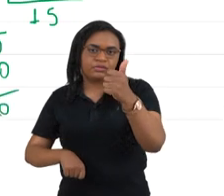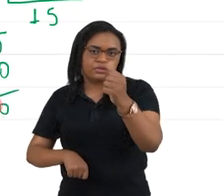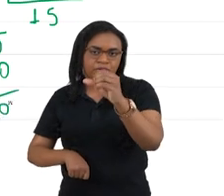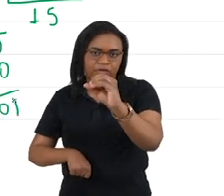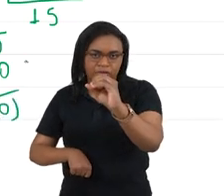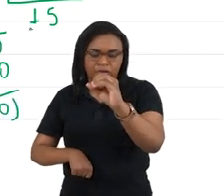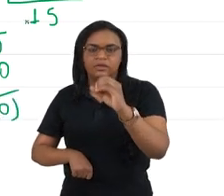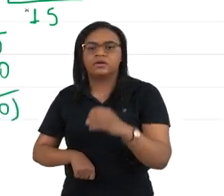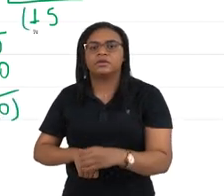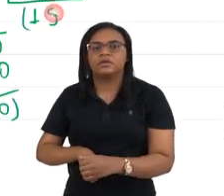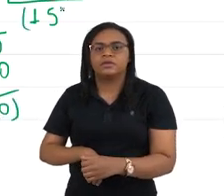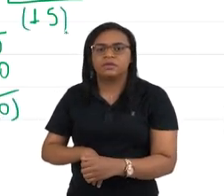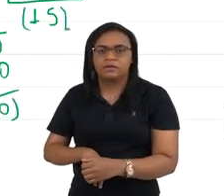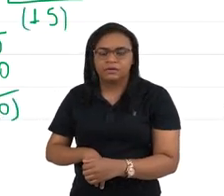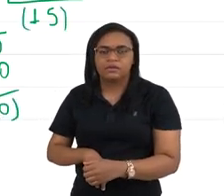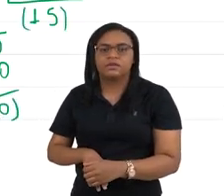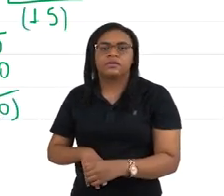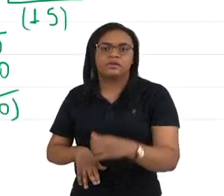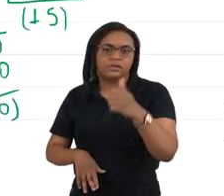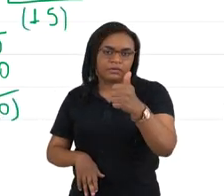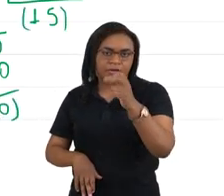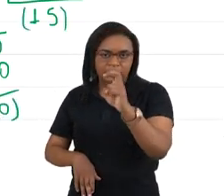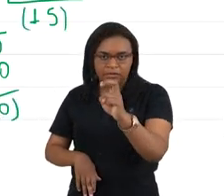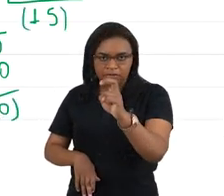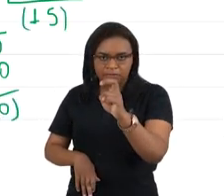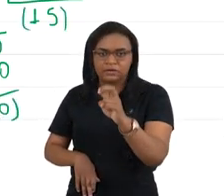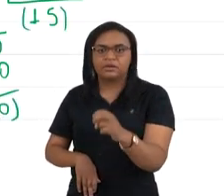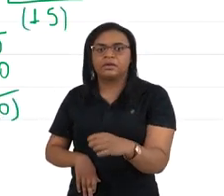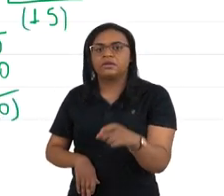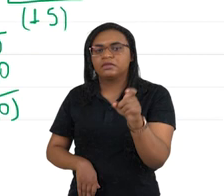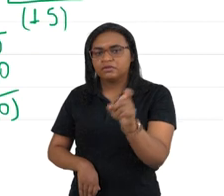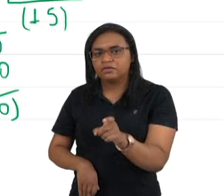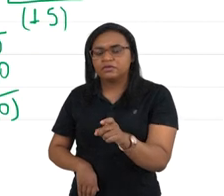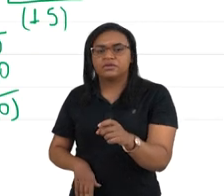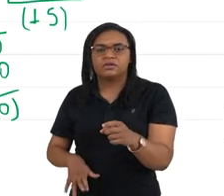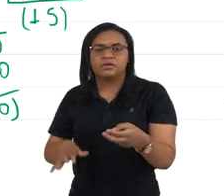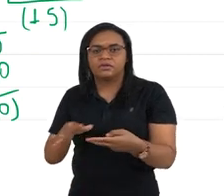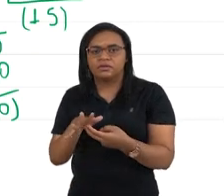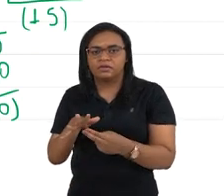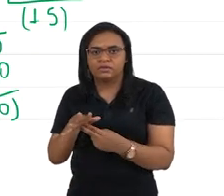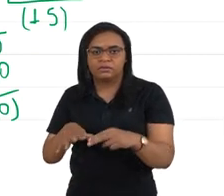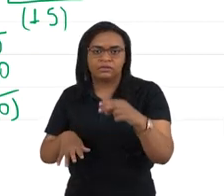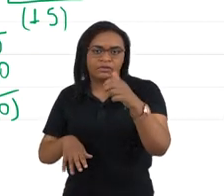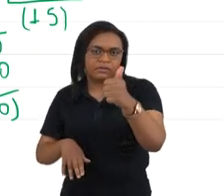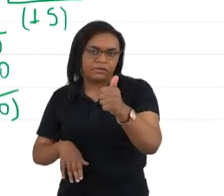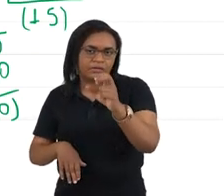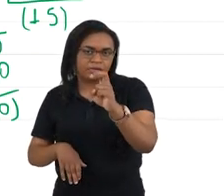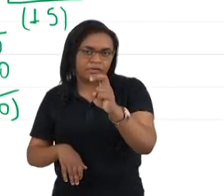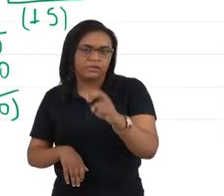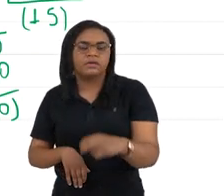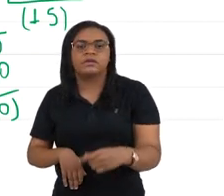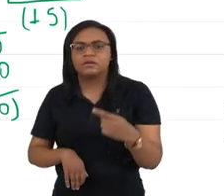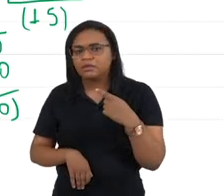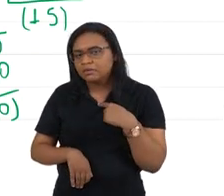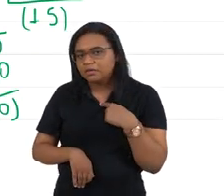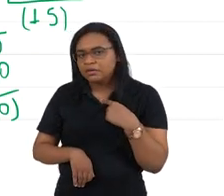Exatamente. Então, gente, aqui é 15. Então, x vai ser igual a 15. Ou seja, se eu